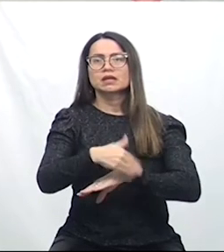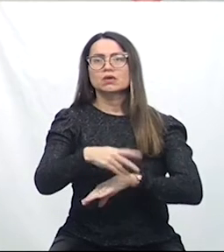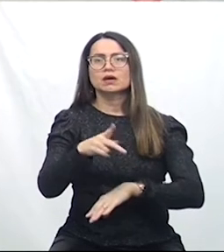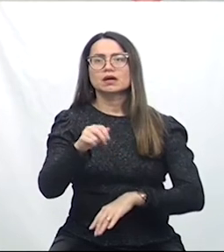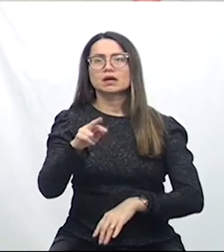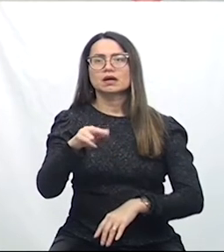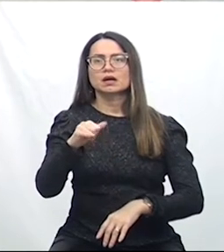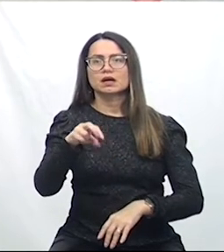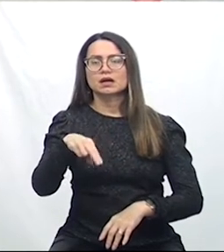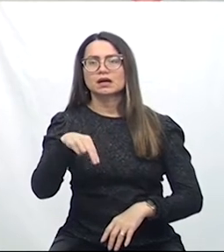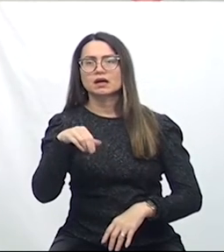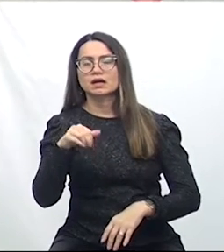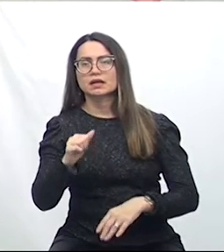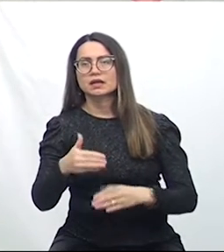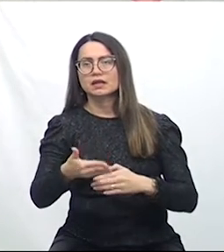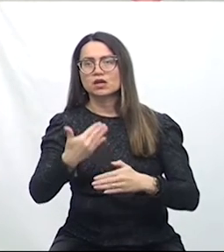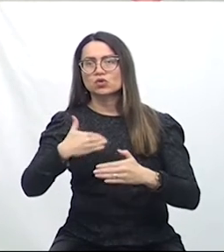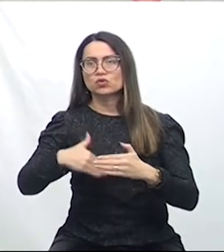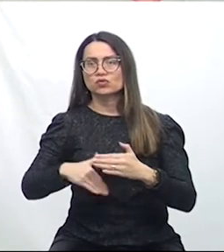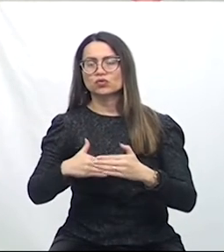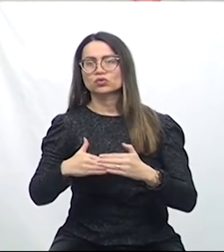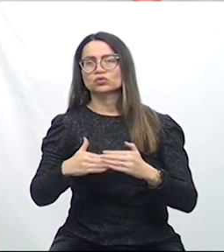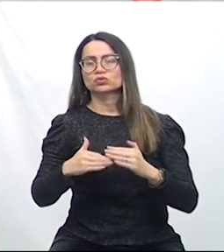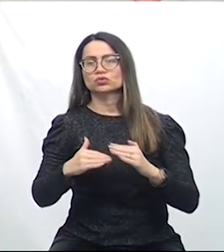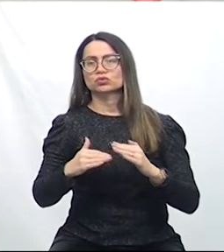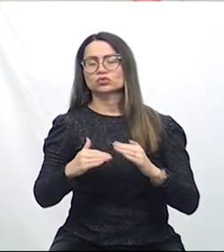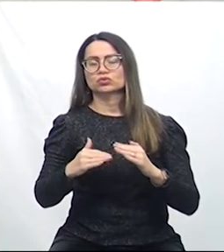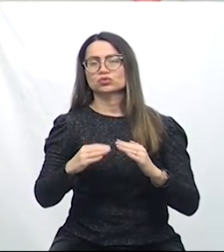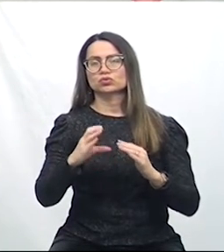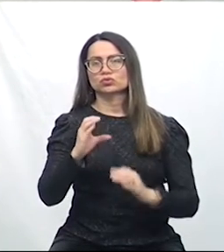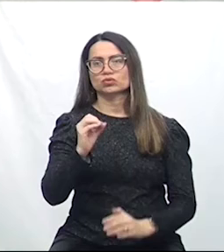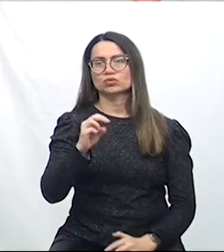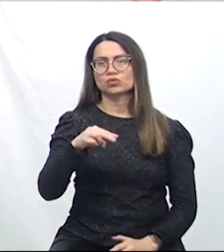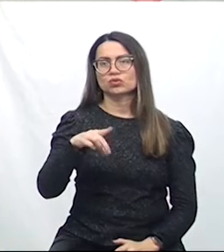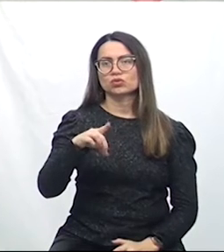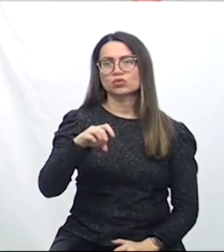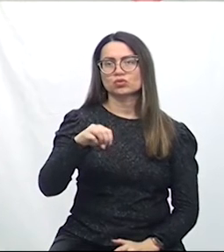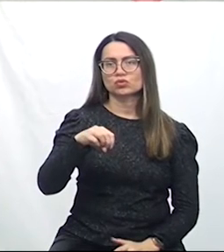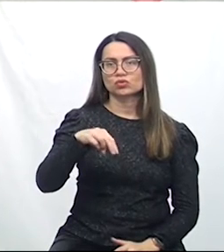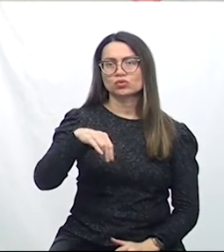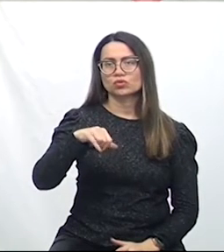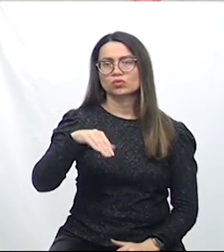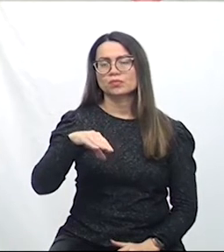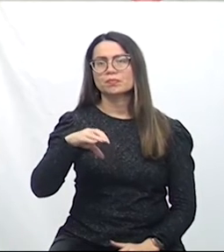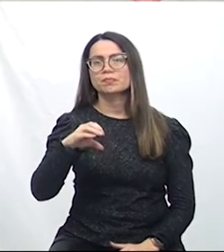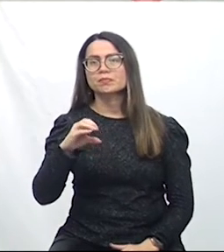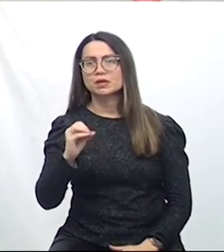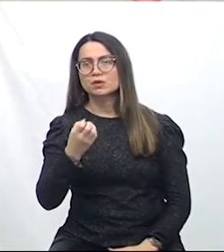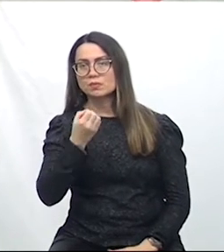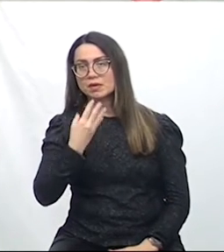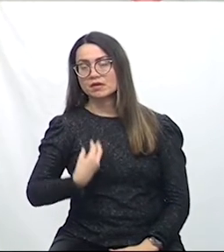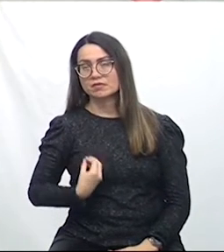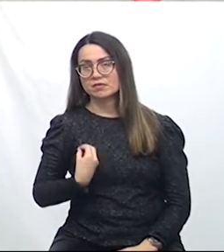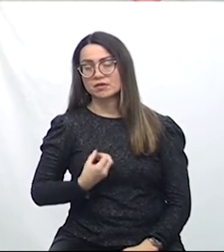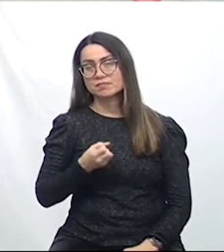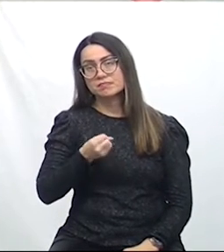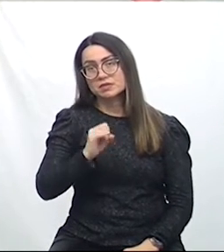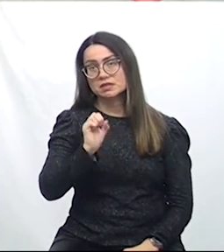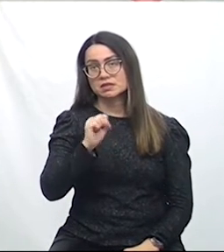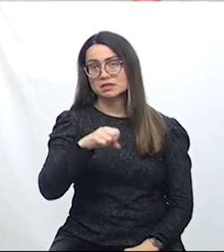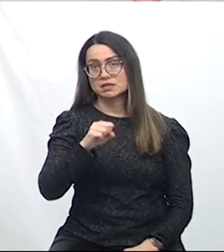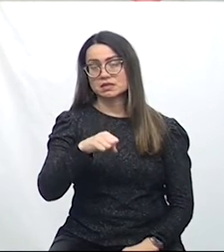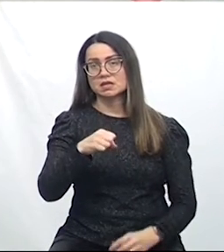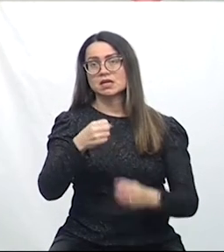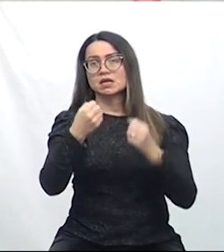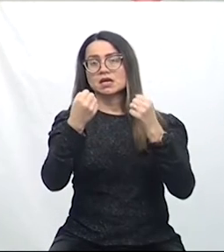João, fundos do condomínio residencial Bem Vivere. Em caso de resposta positiva, qual o prazo para a realização desse trabalho? E em caso de resposta